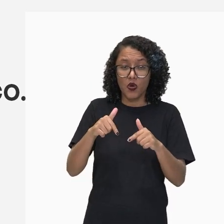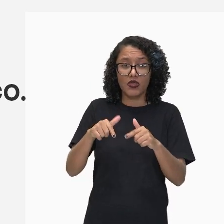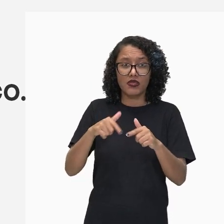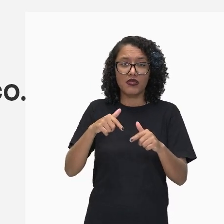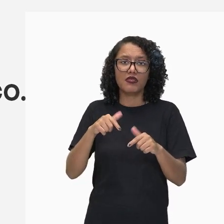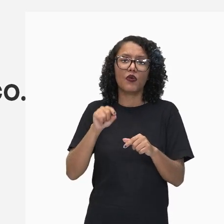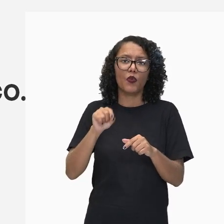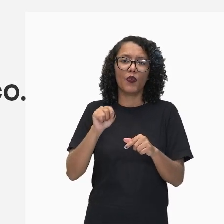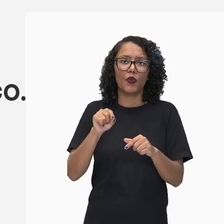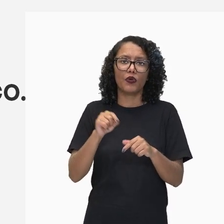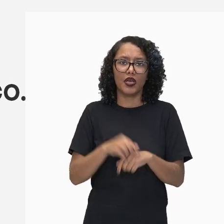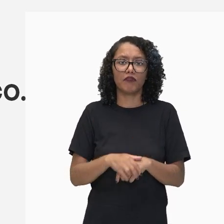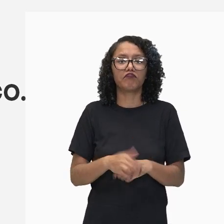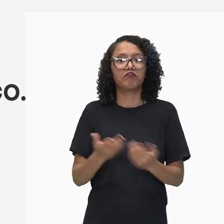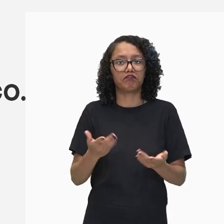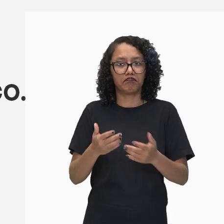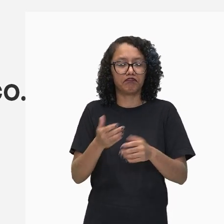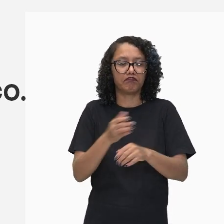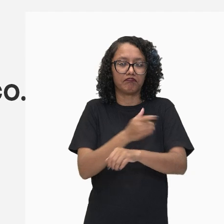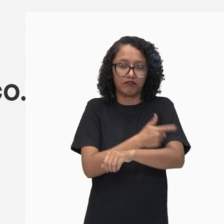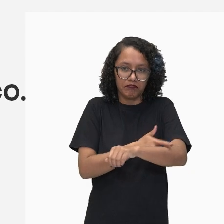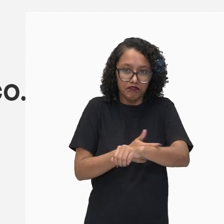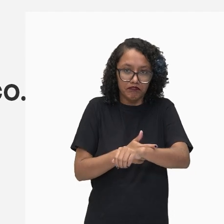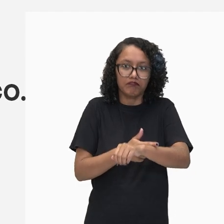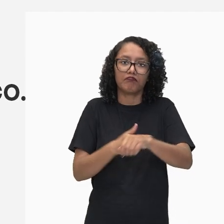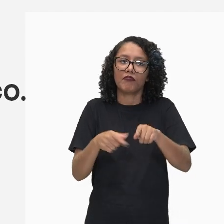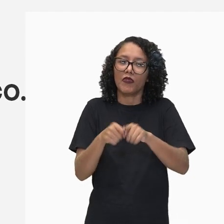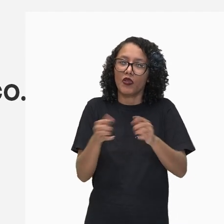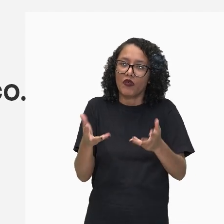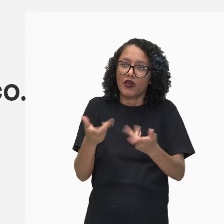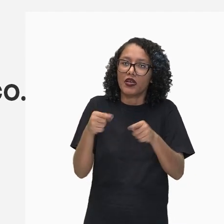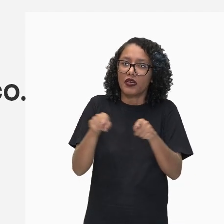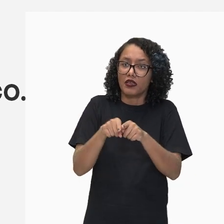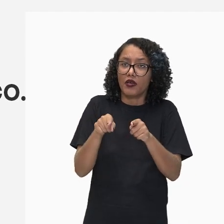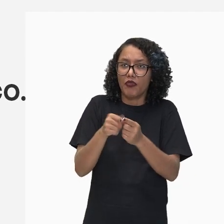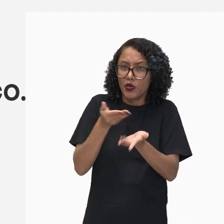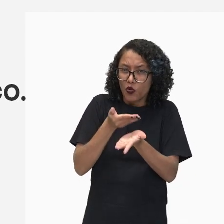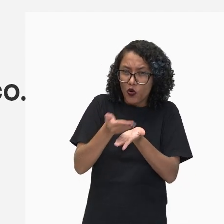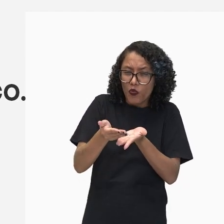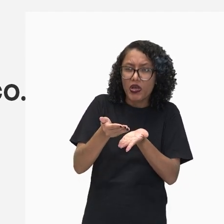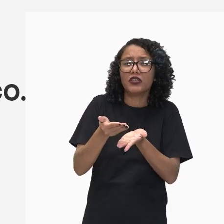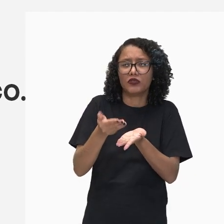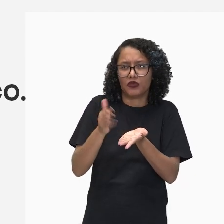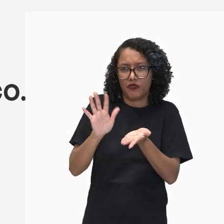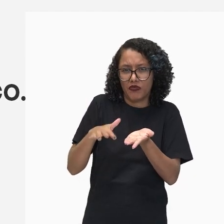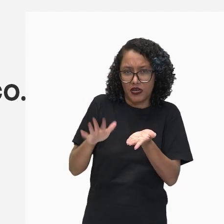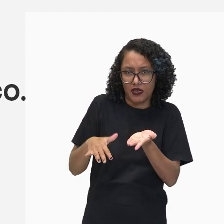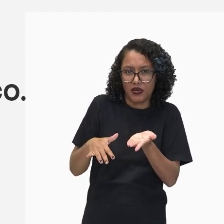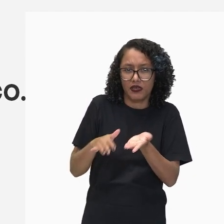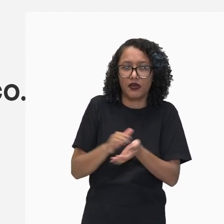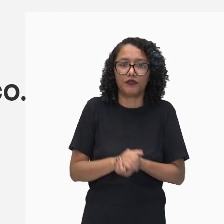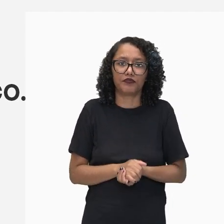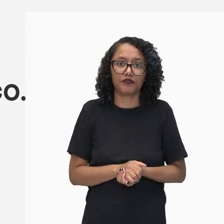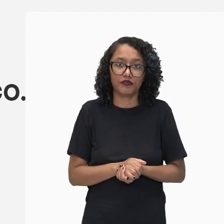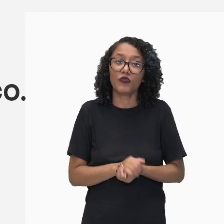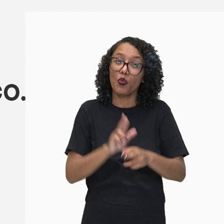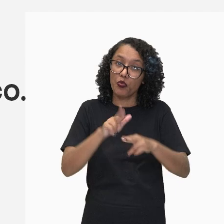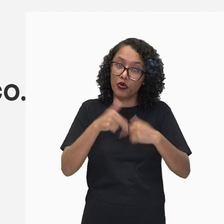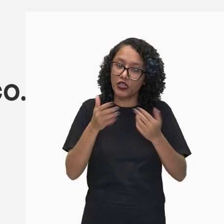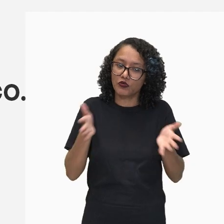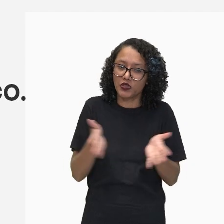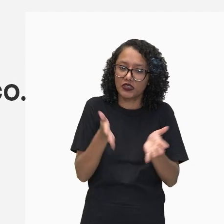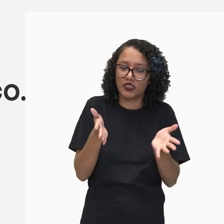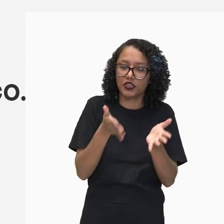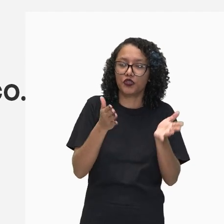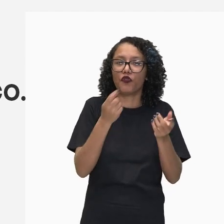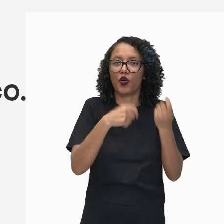sendo disciplinada, qualificada e inicialmente barata, o que favoreceu a economia